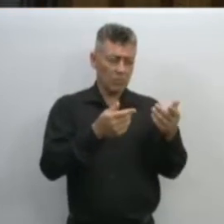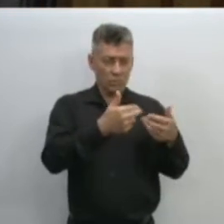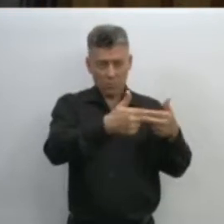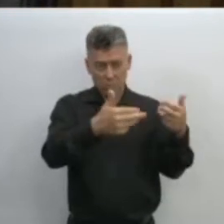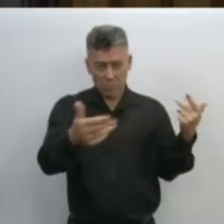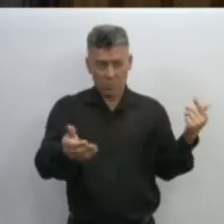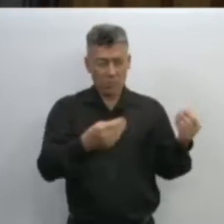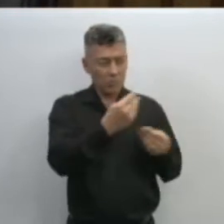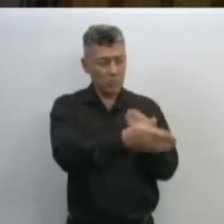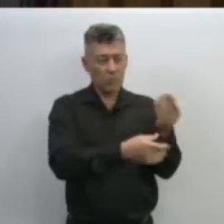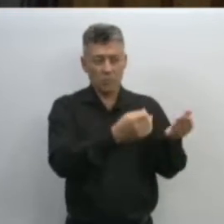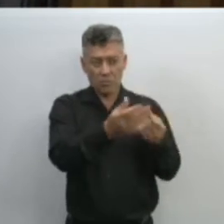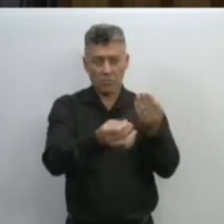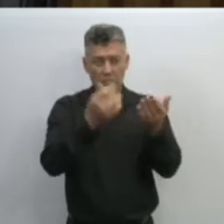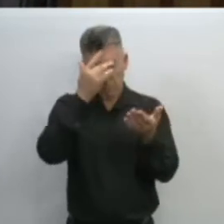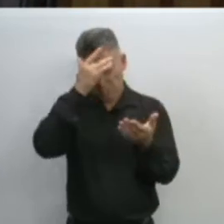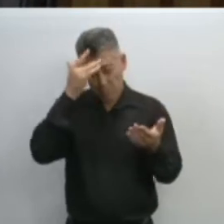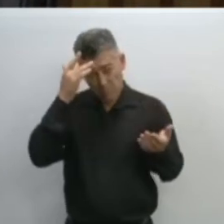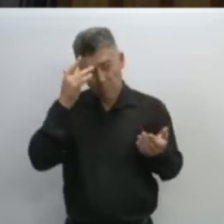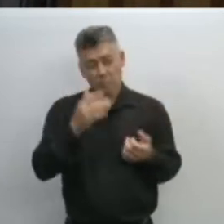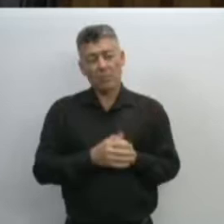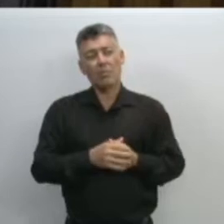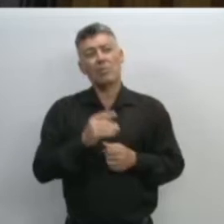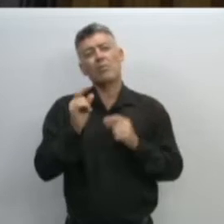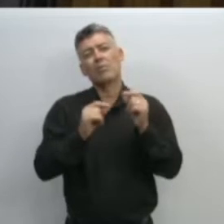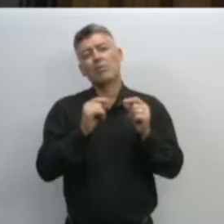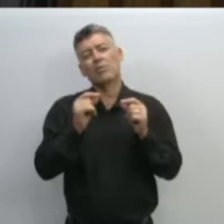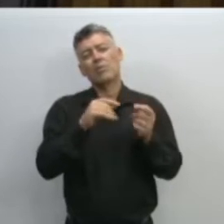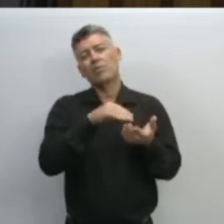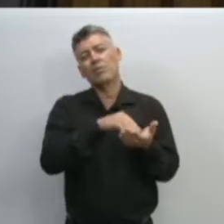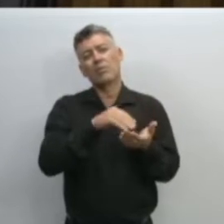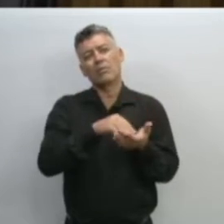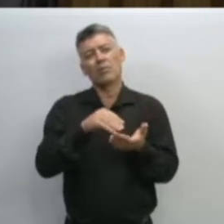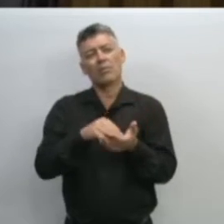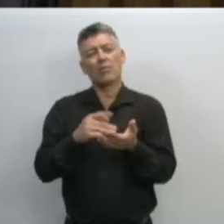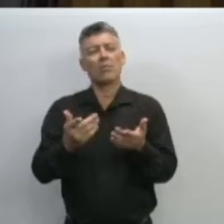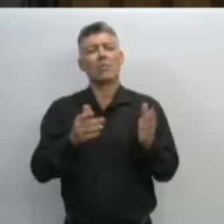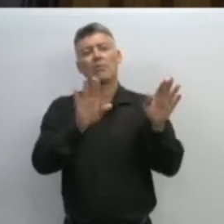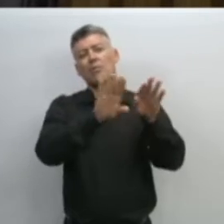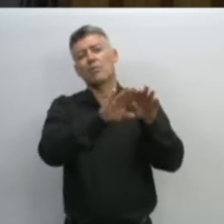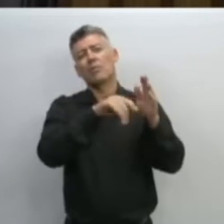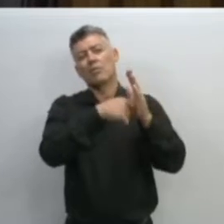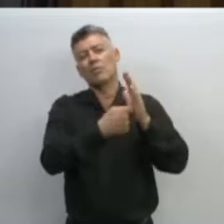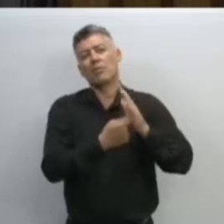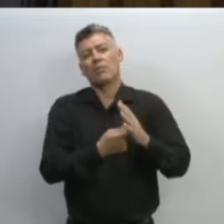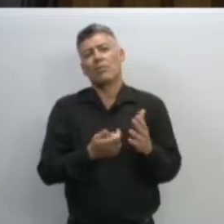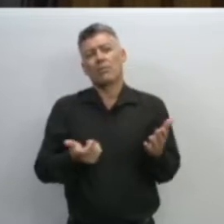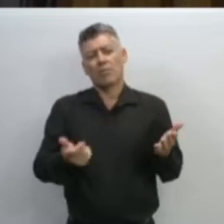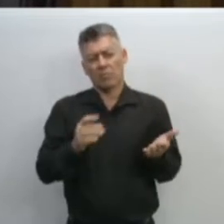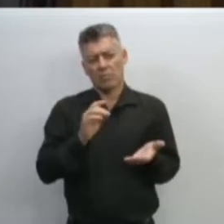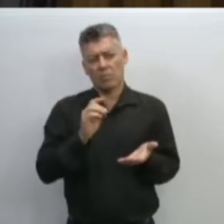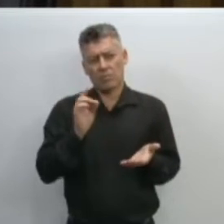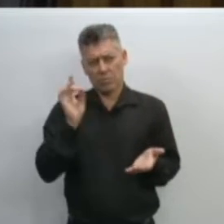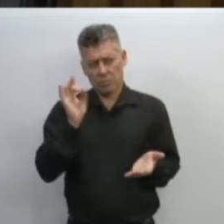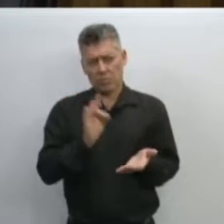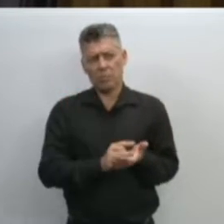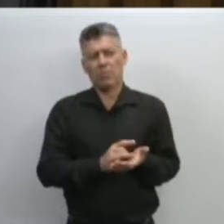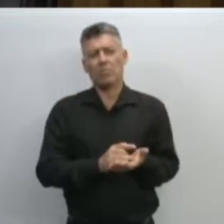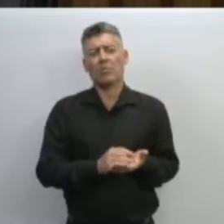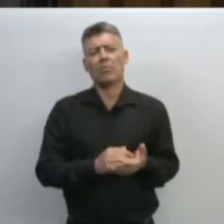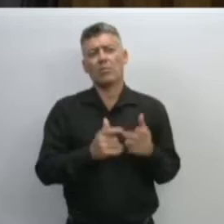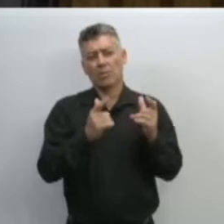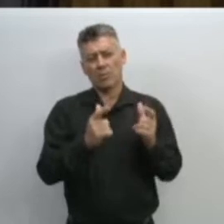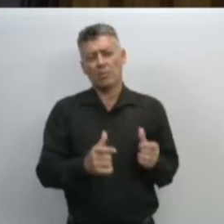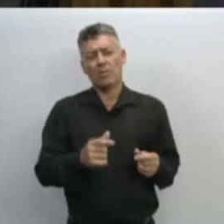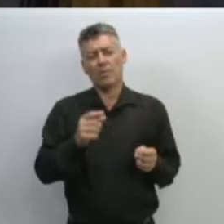saber como é que está com relação a essa questão da falta do fechamento da escala. De fato, a unidade